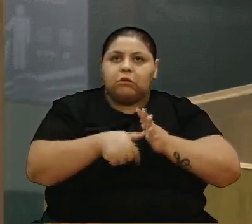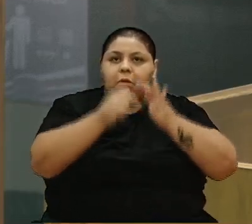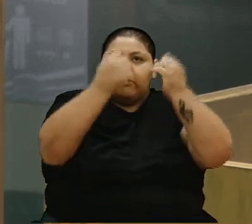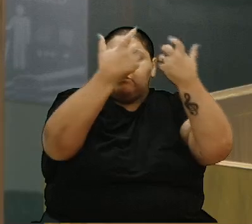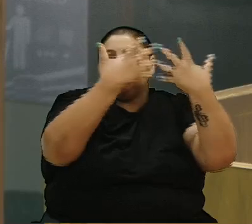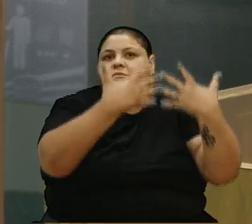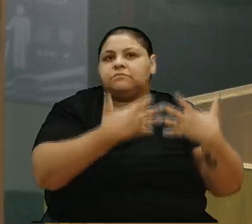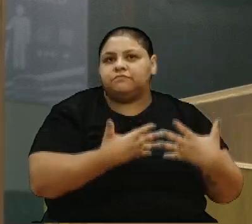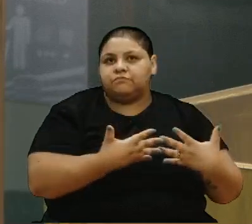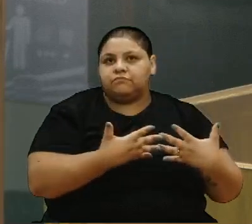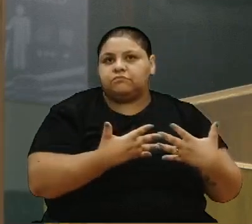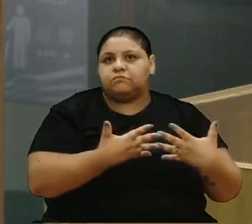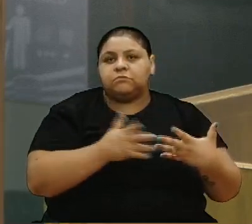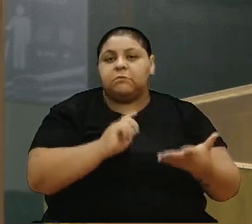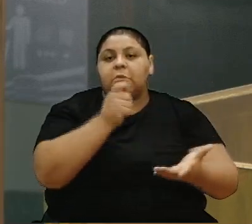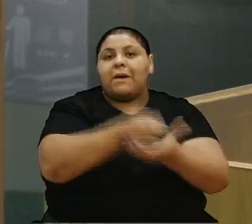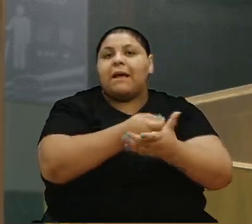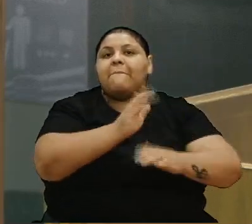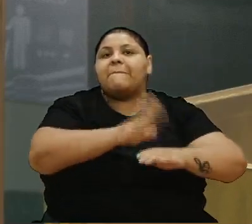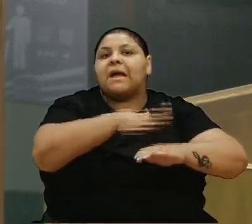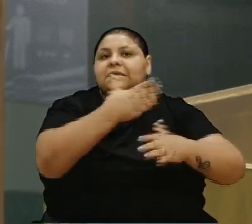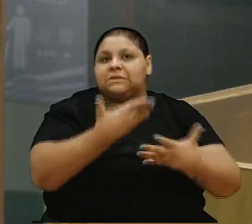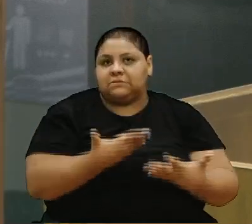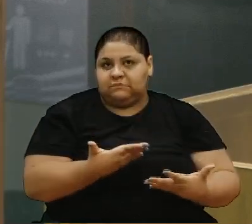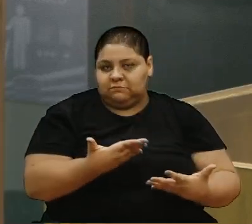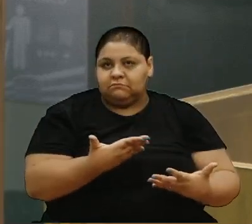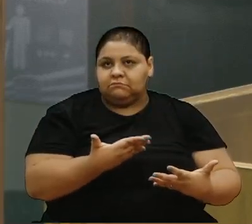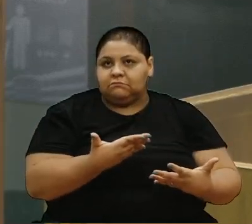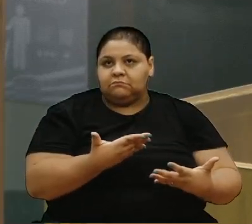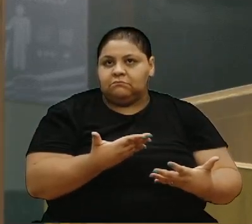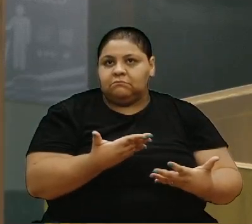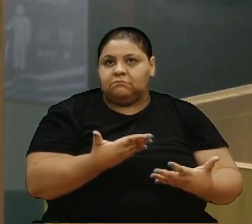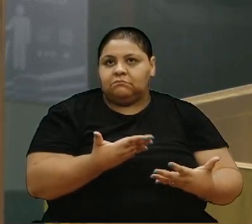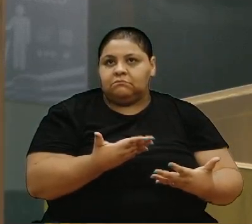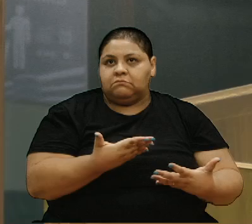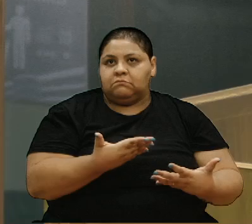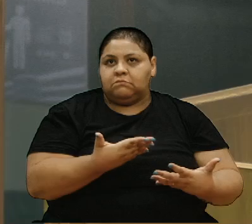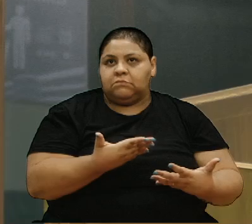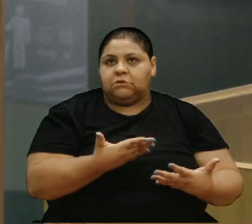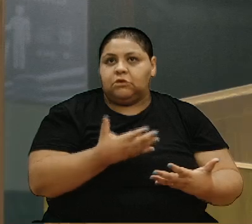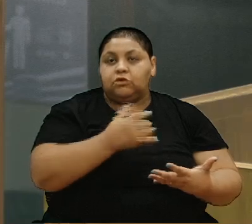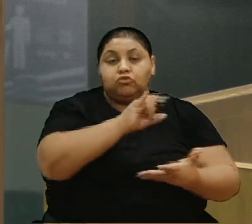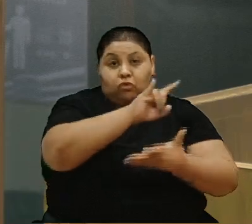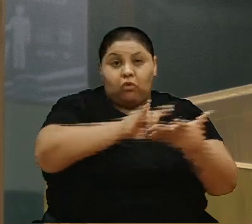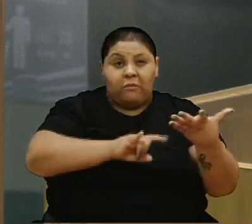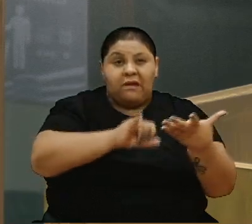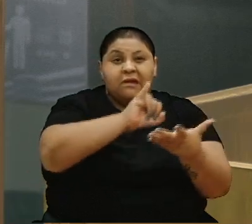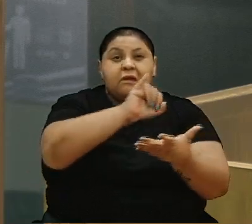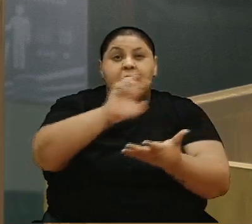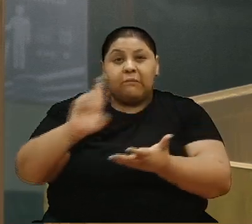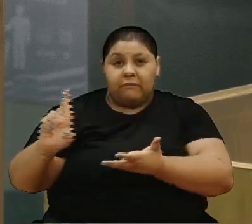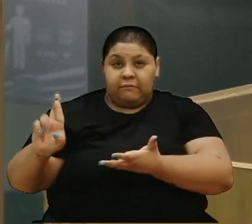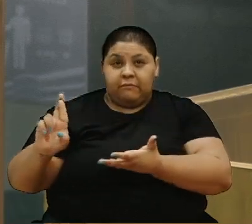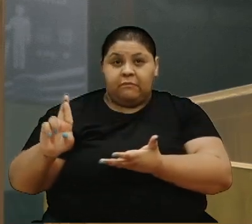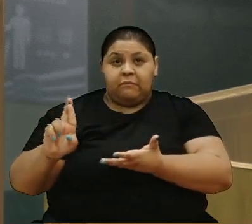justificar lá para não pagar mais ainda, na declaração do imposto de renda. Portanto, eu quero saudar